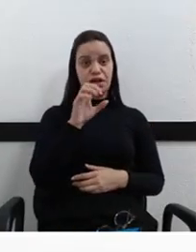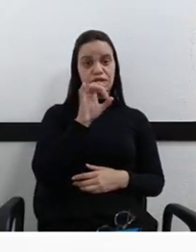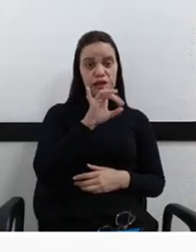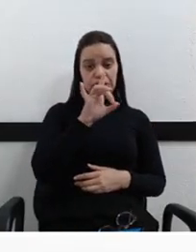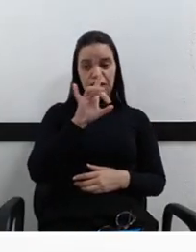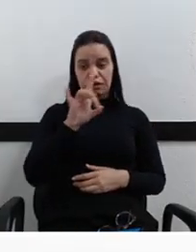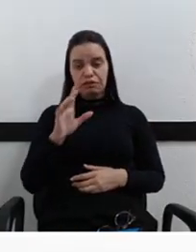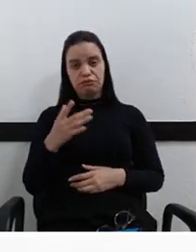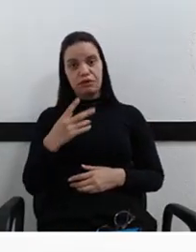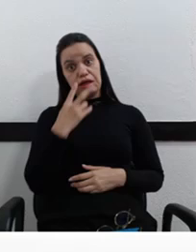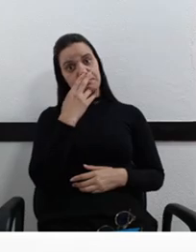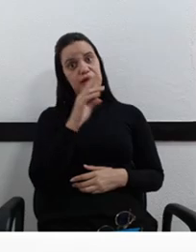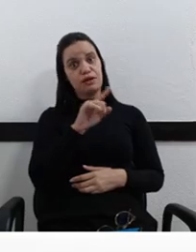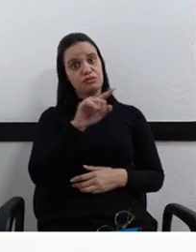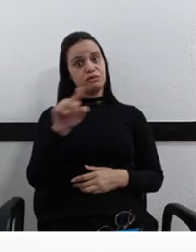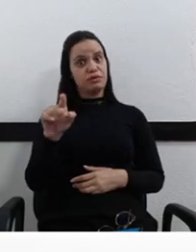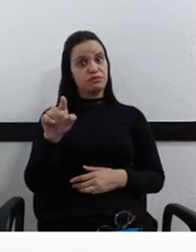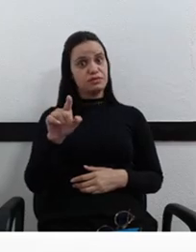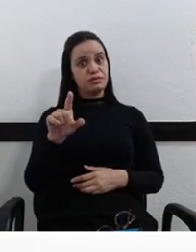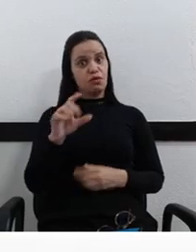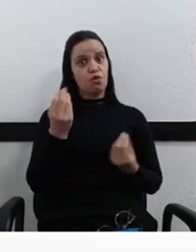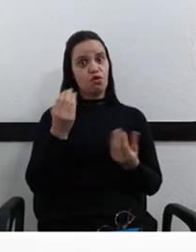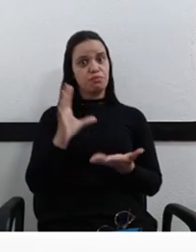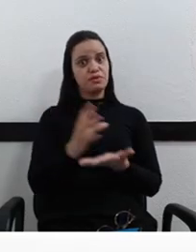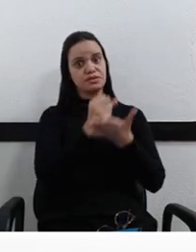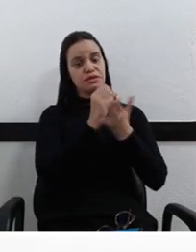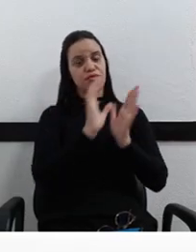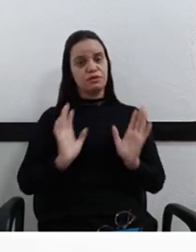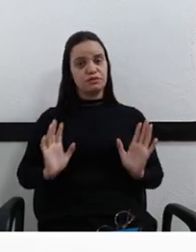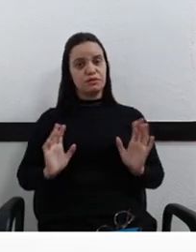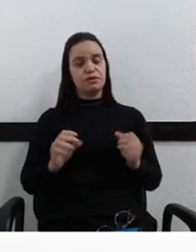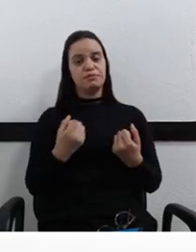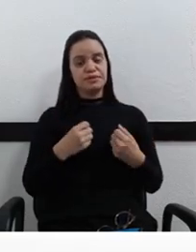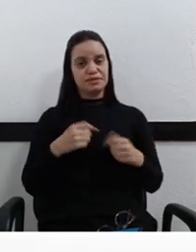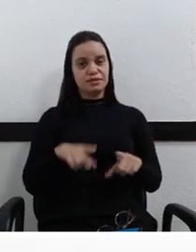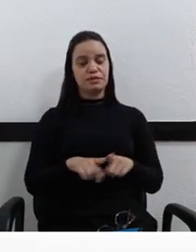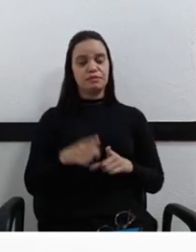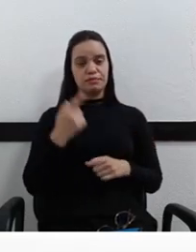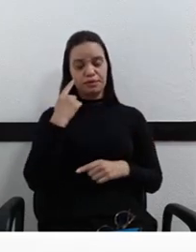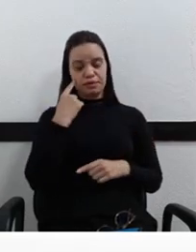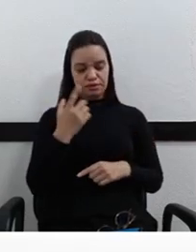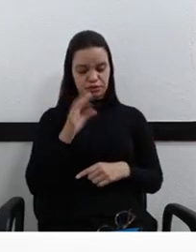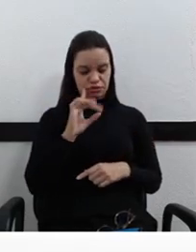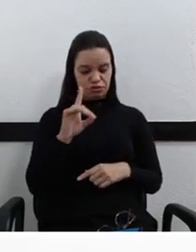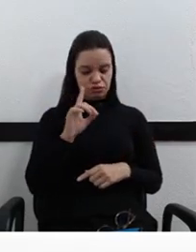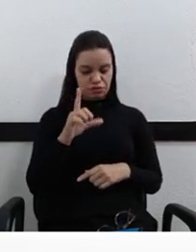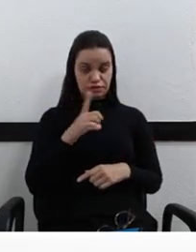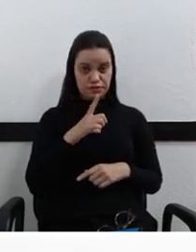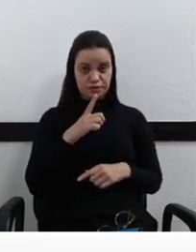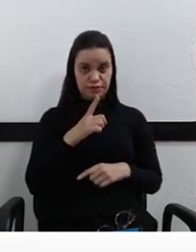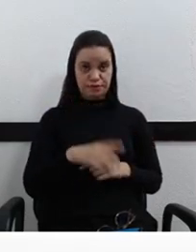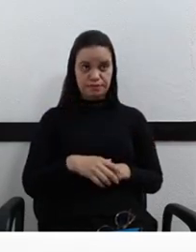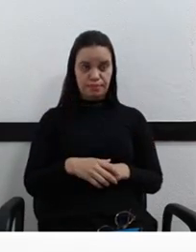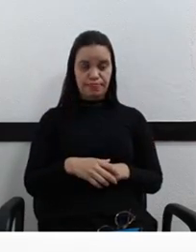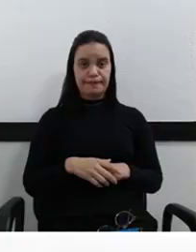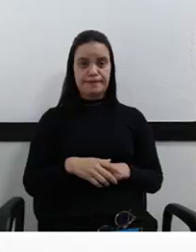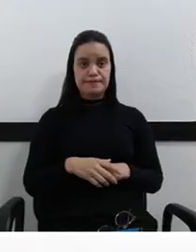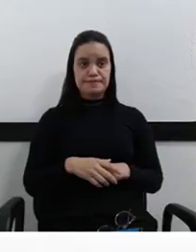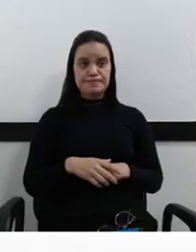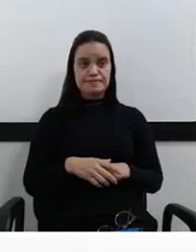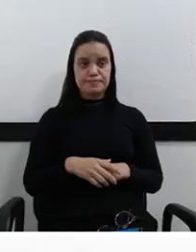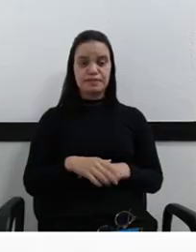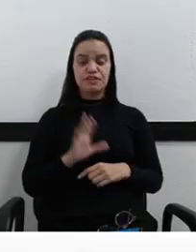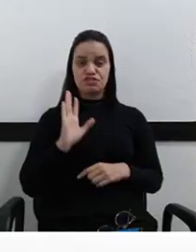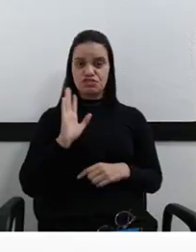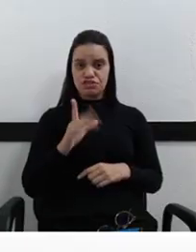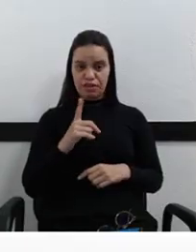isso que me parece que é o que você consegue salvar. E aí talvez tenha que pensar uma sistemática do dia que você tem para... Tudo bem, você já